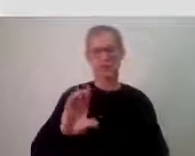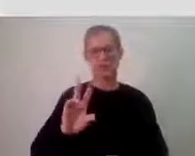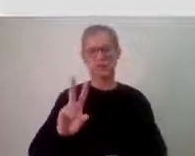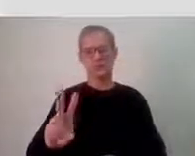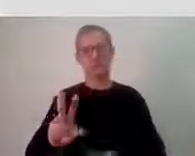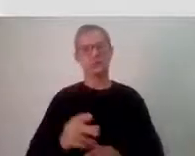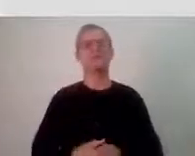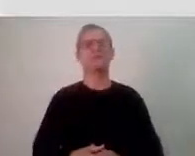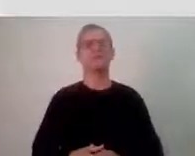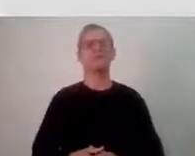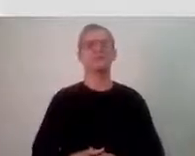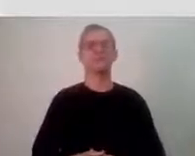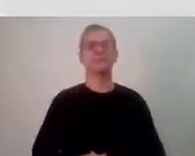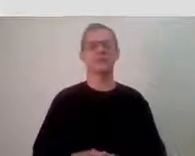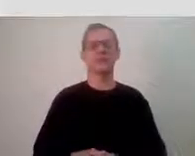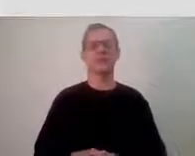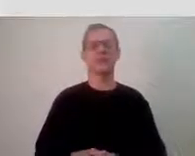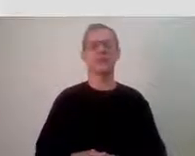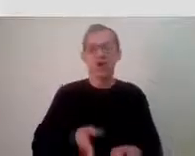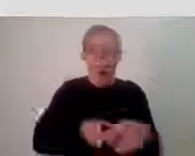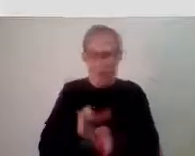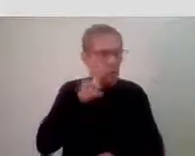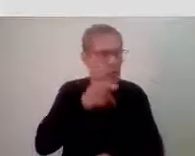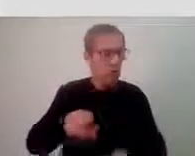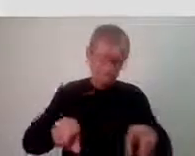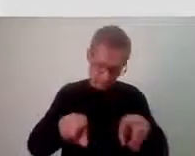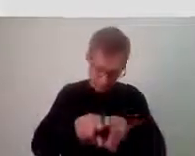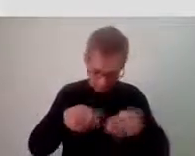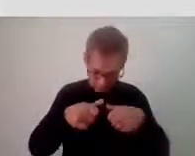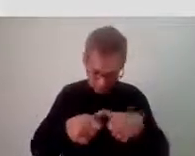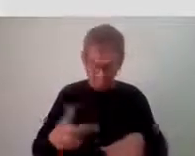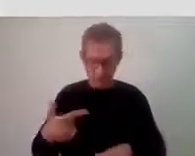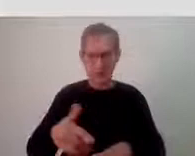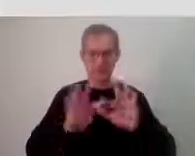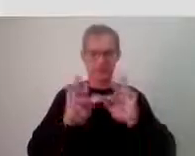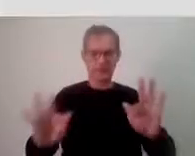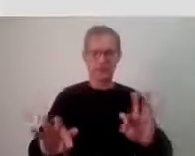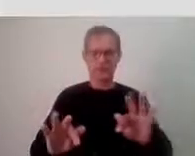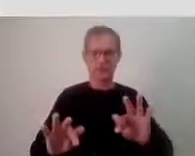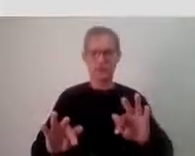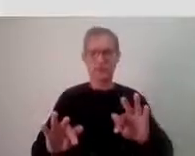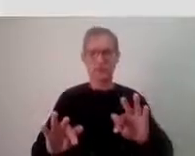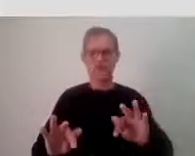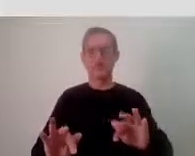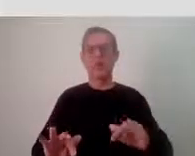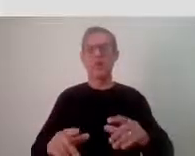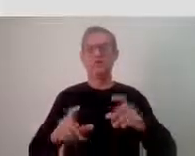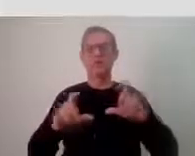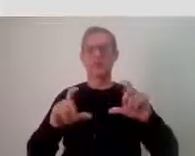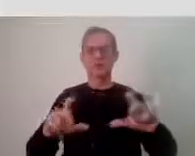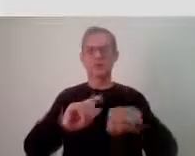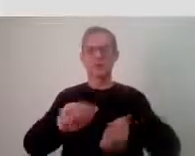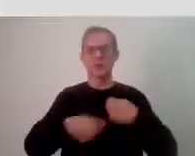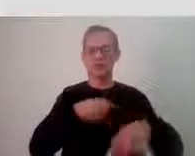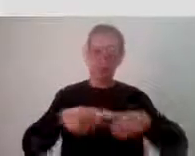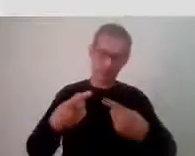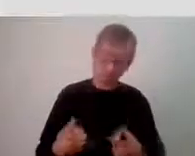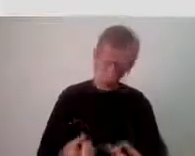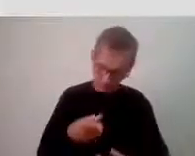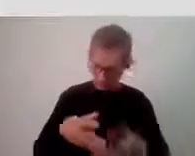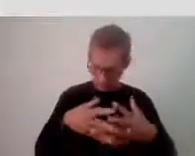C2. Dica da professora, coloca a segunda função entre parênteses por causa desse sinal aqui, senão você